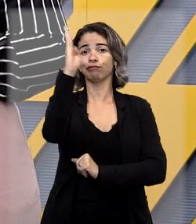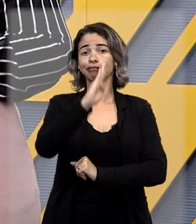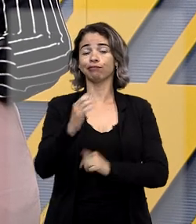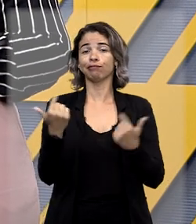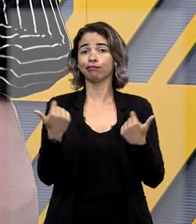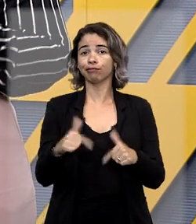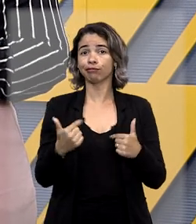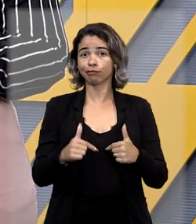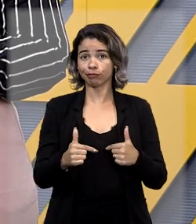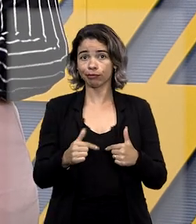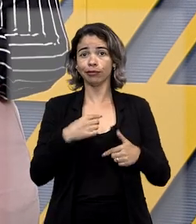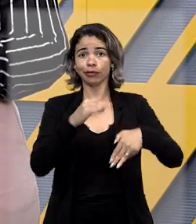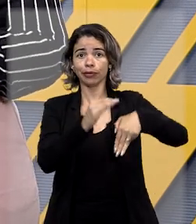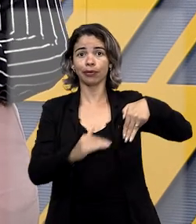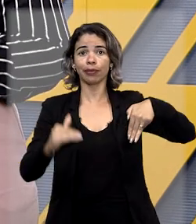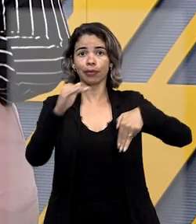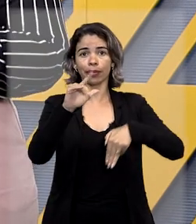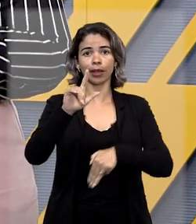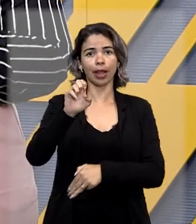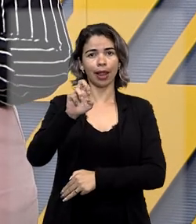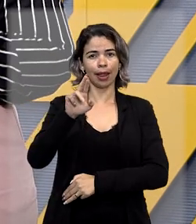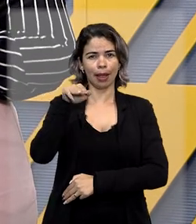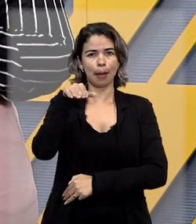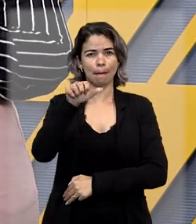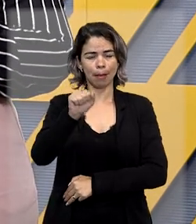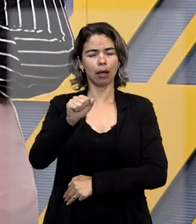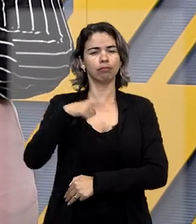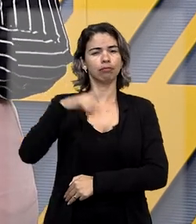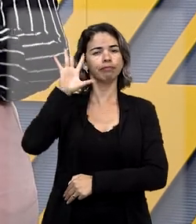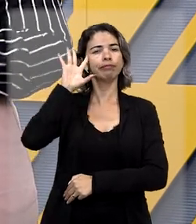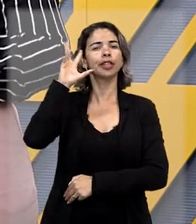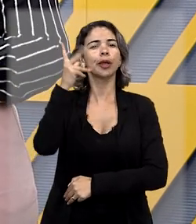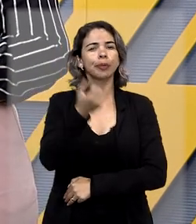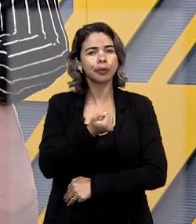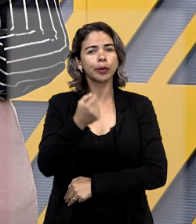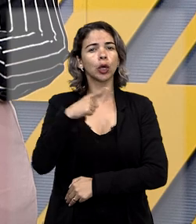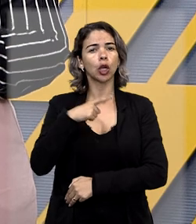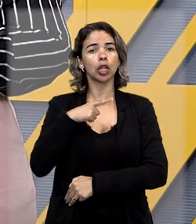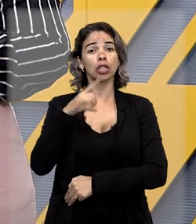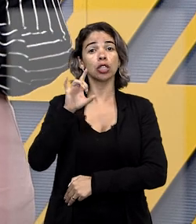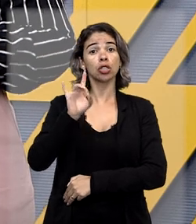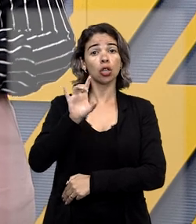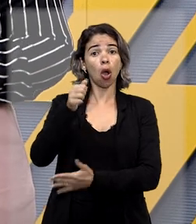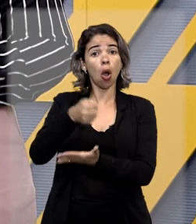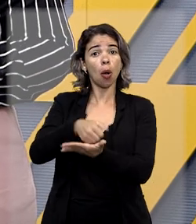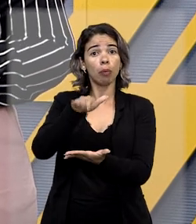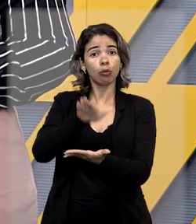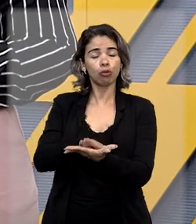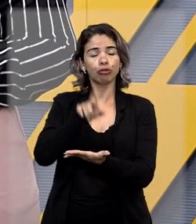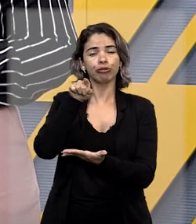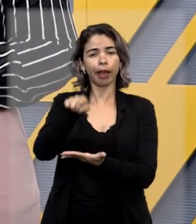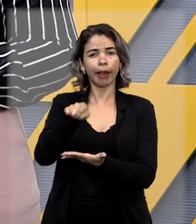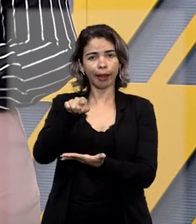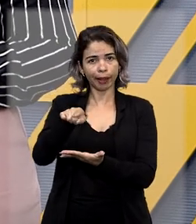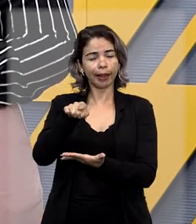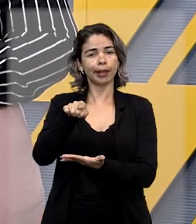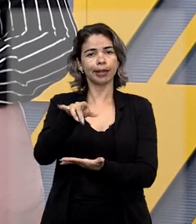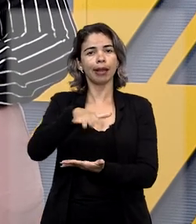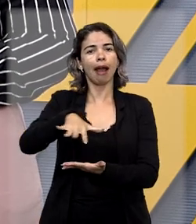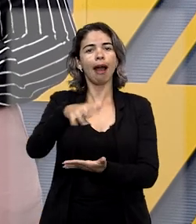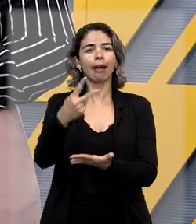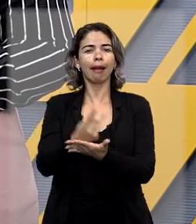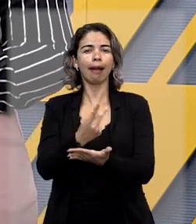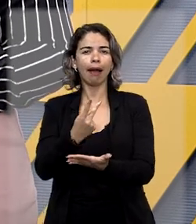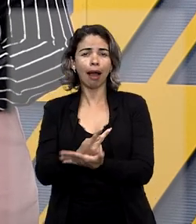relator, ministro Herman Benjamin, recordou decisões do STJ que impuseram somente a pena de multa a esse tipo de